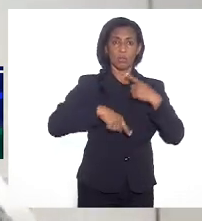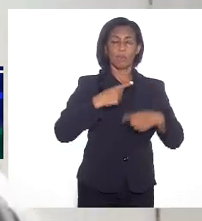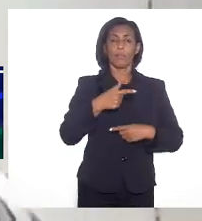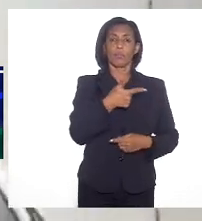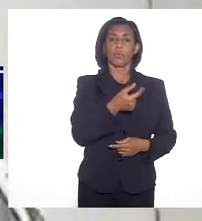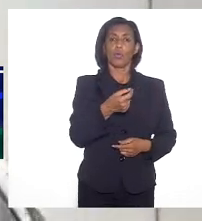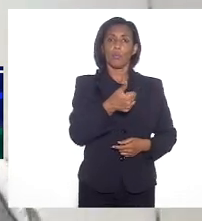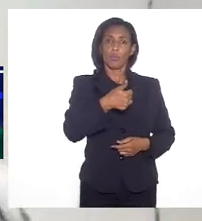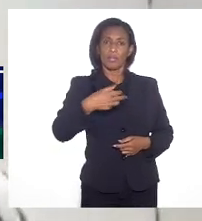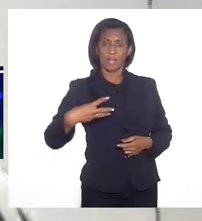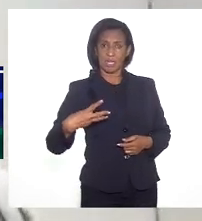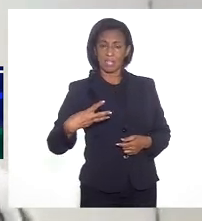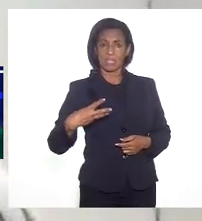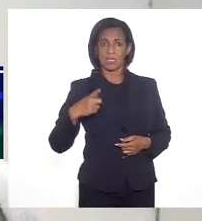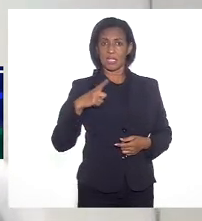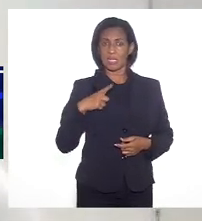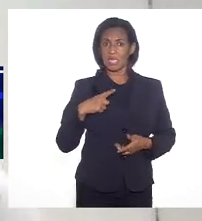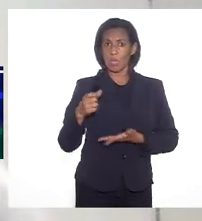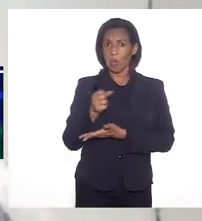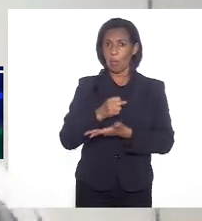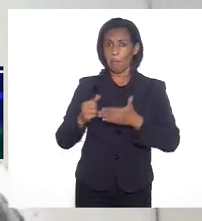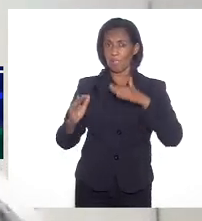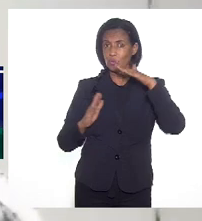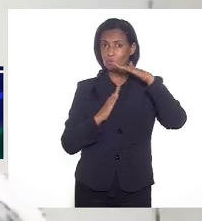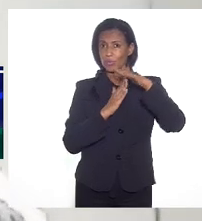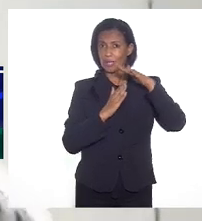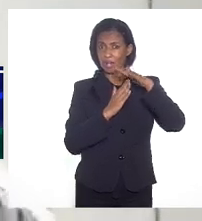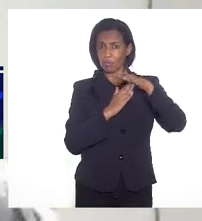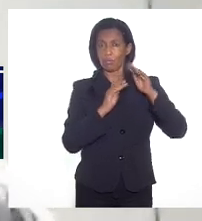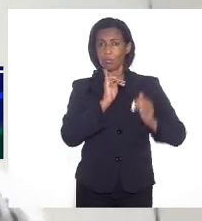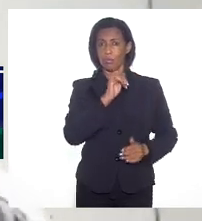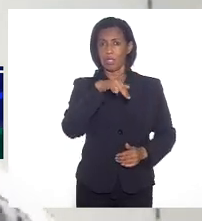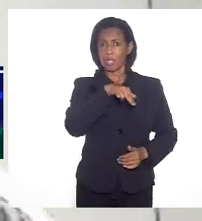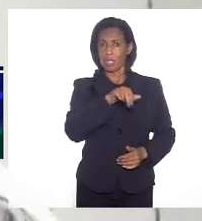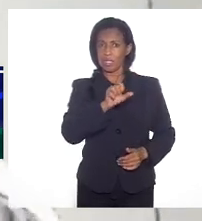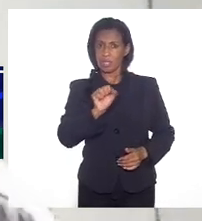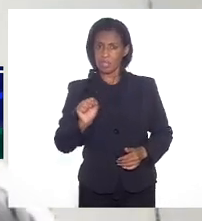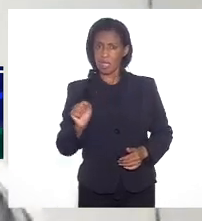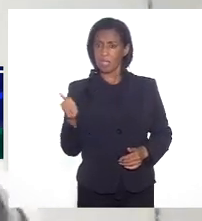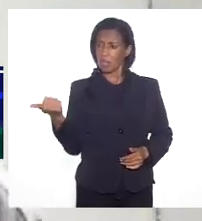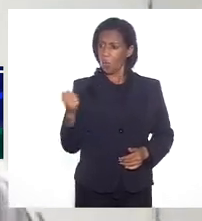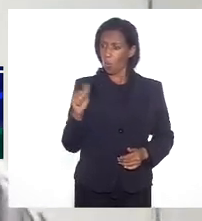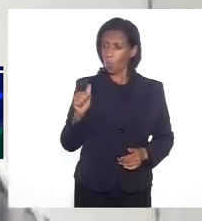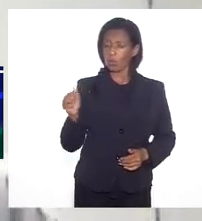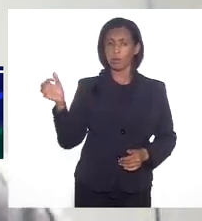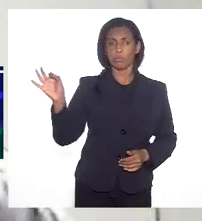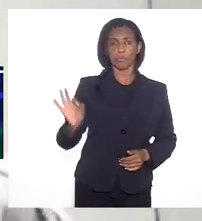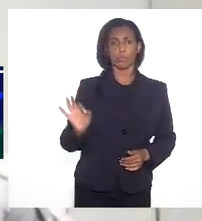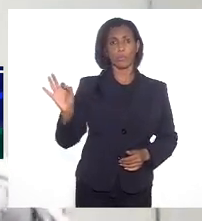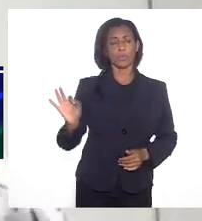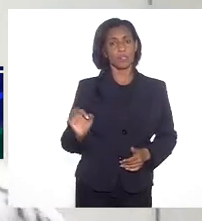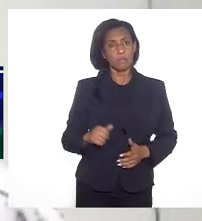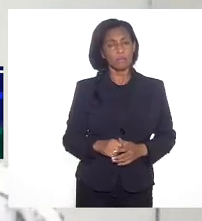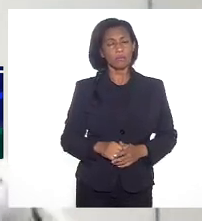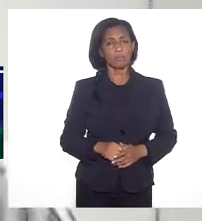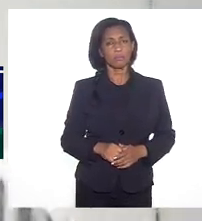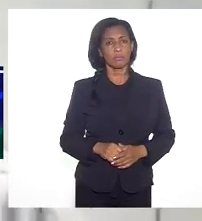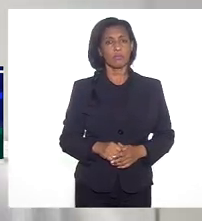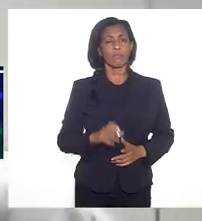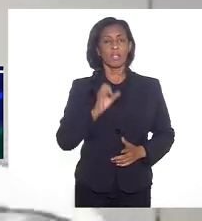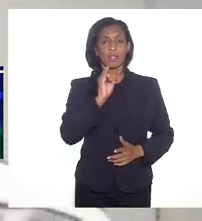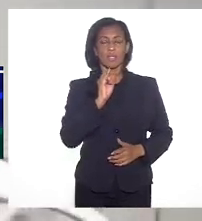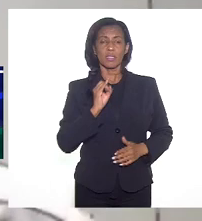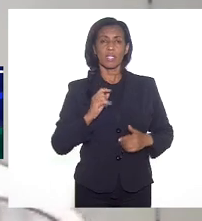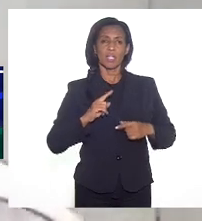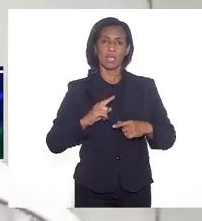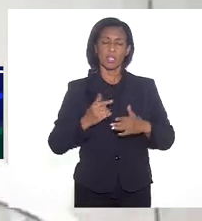e tem a aposentadoria com base no teto do INSS eles vão contribuir com 11% do teto do INSS se